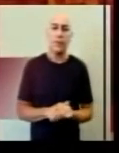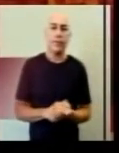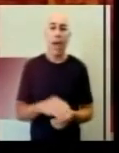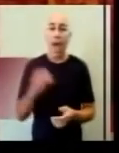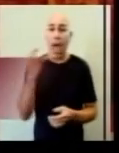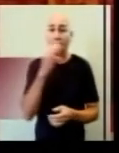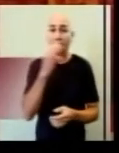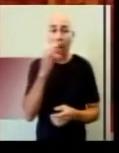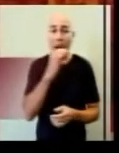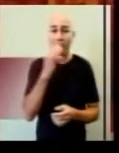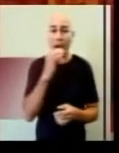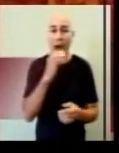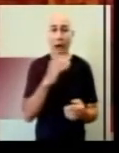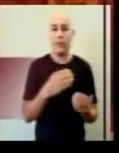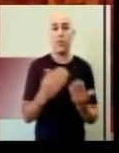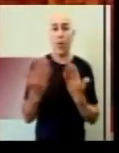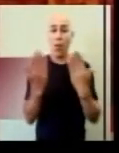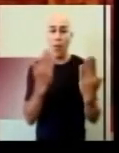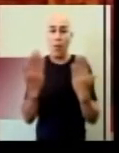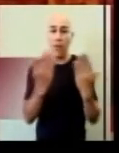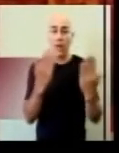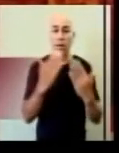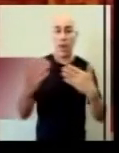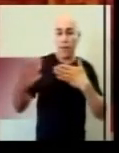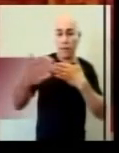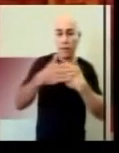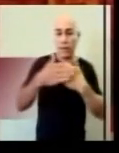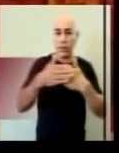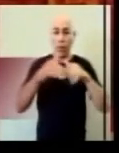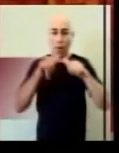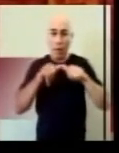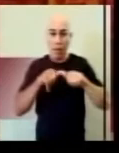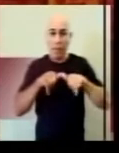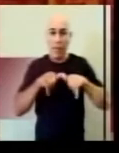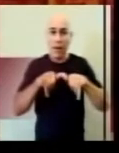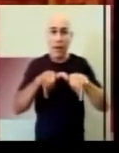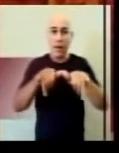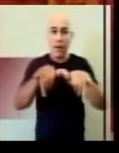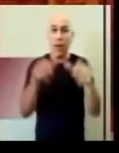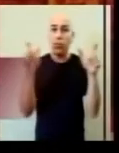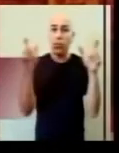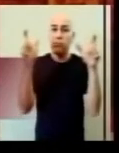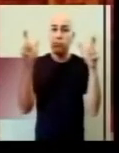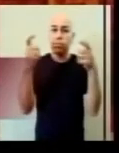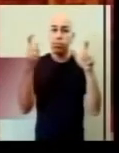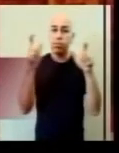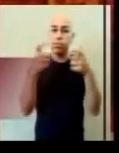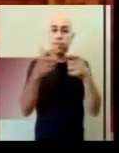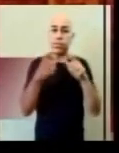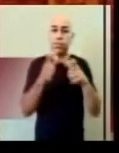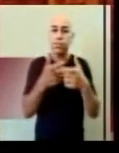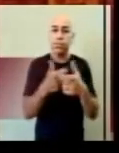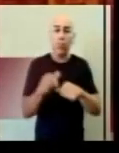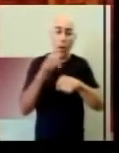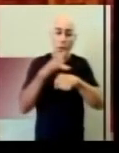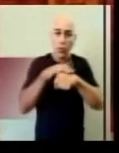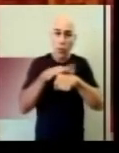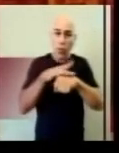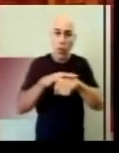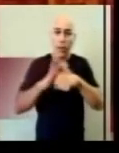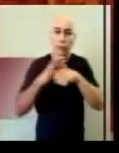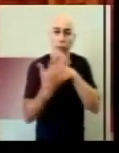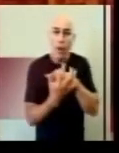imediata correlação entre o fechamento dos supermercados e a queda do número de casos. Houve